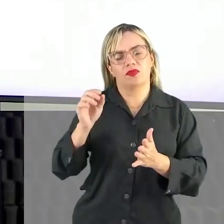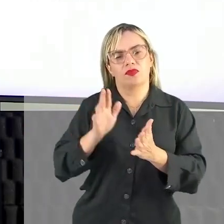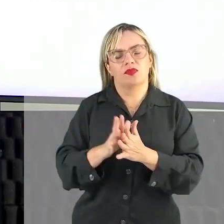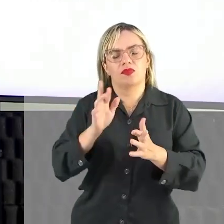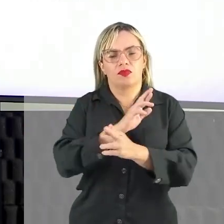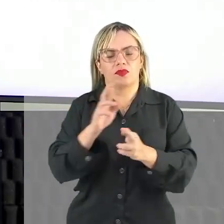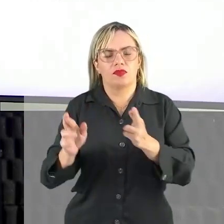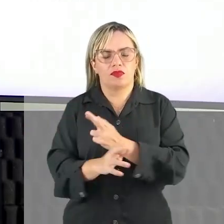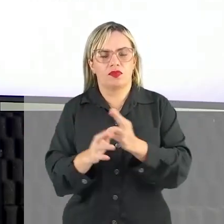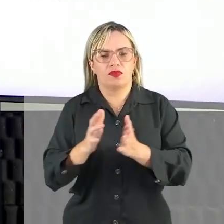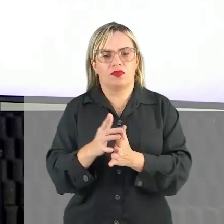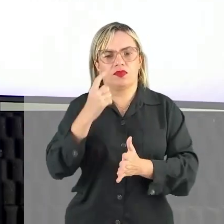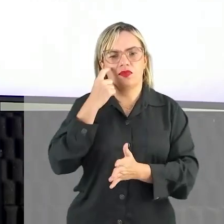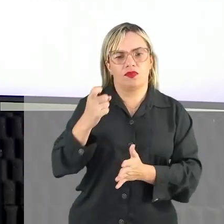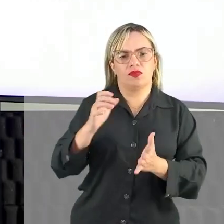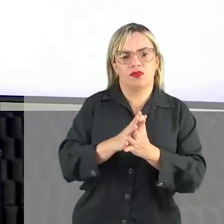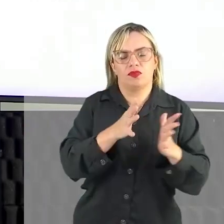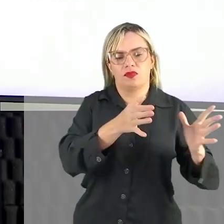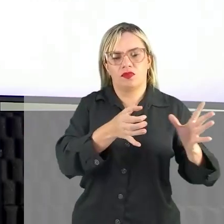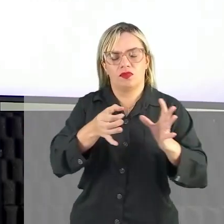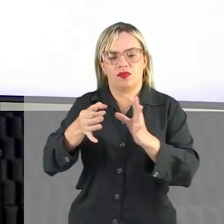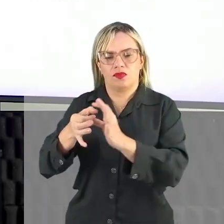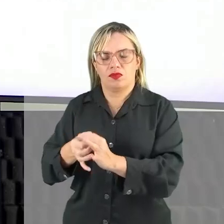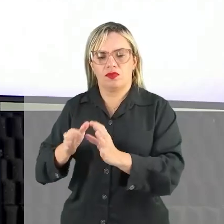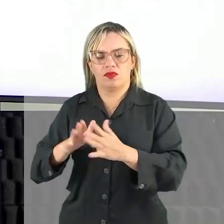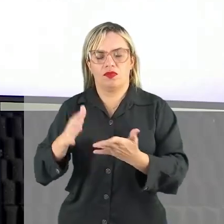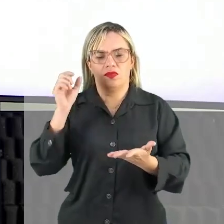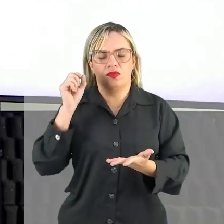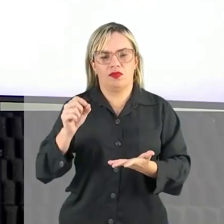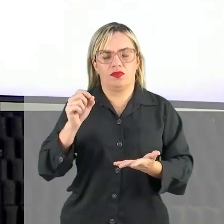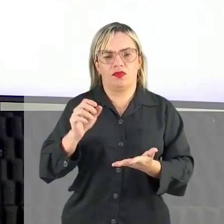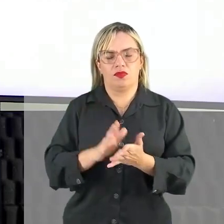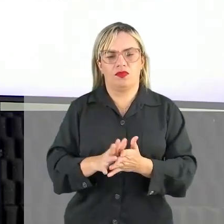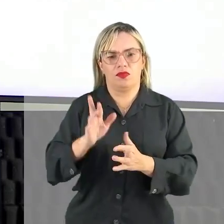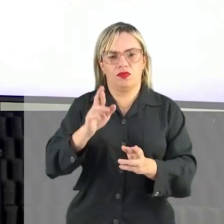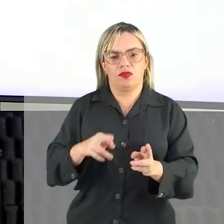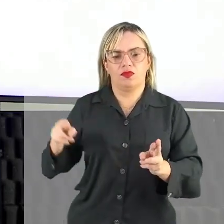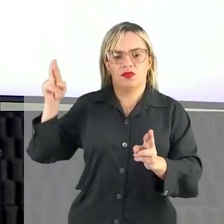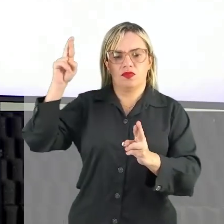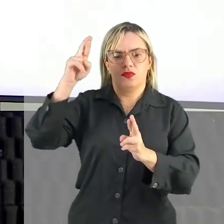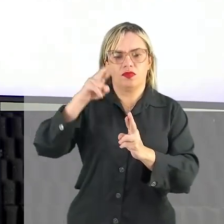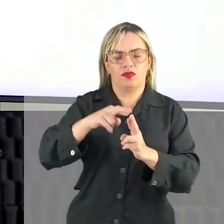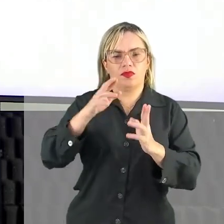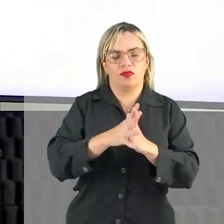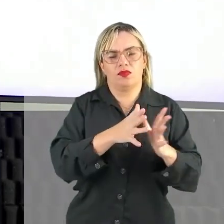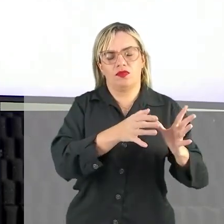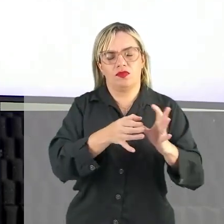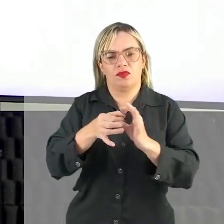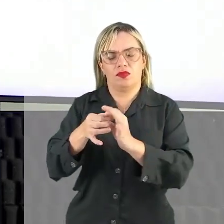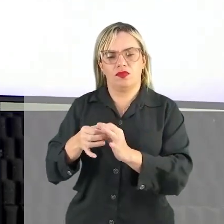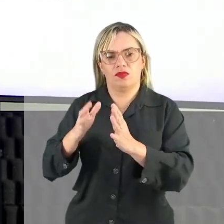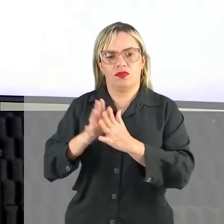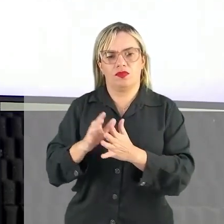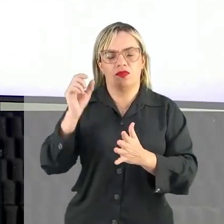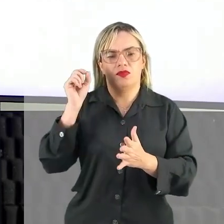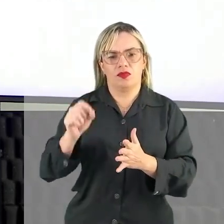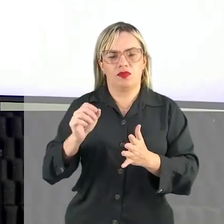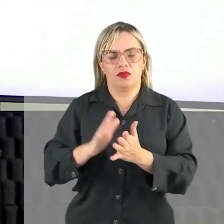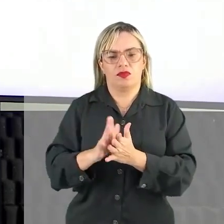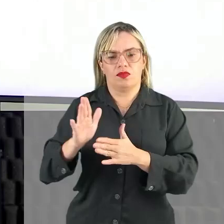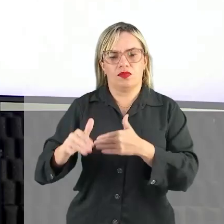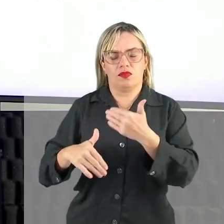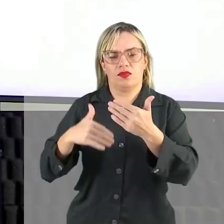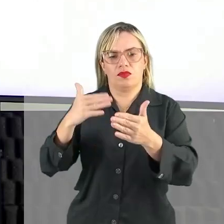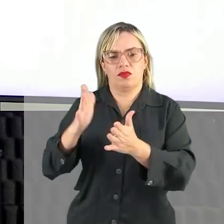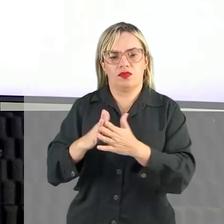respeito da coesão é sobre a coesão referencial e a coesão chamada de progressiva